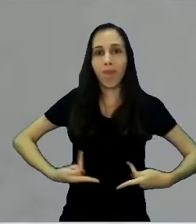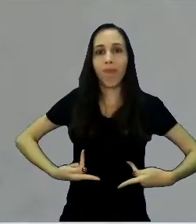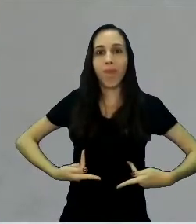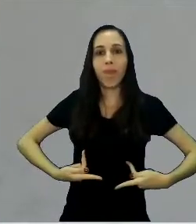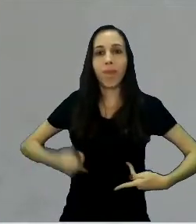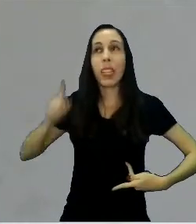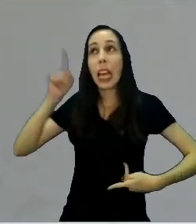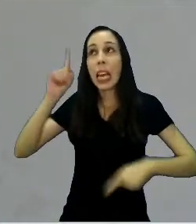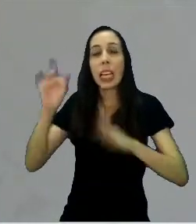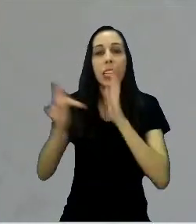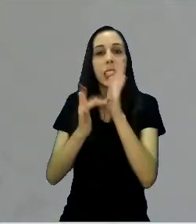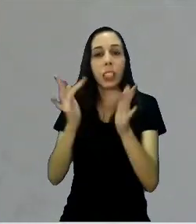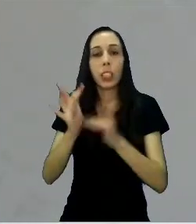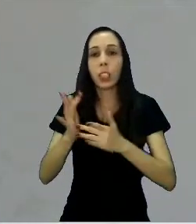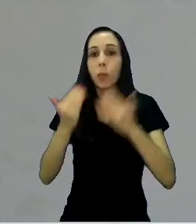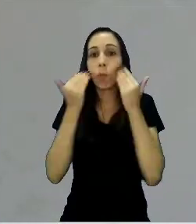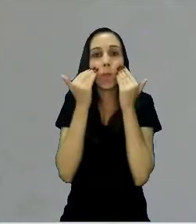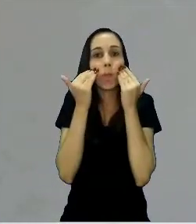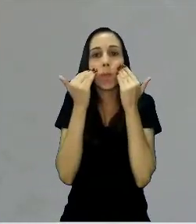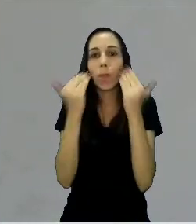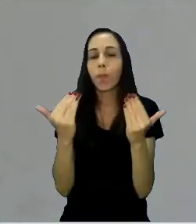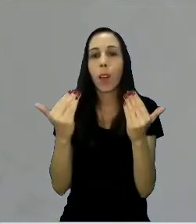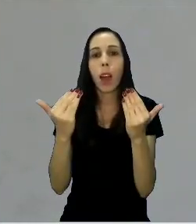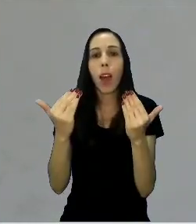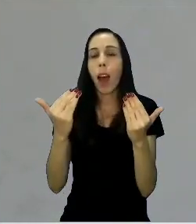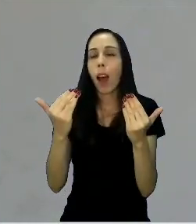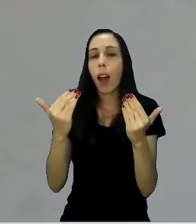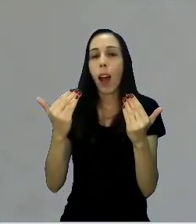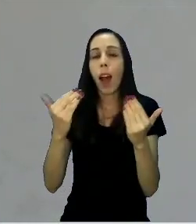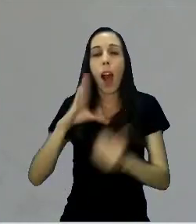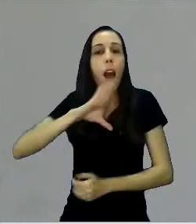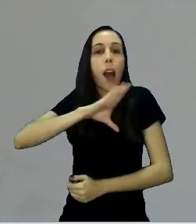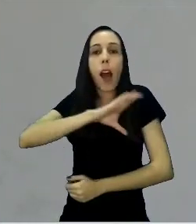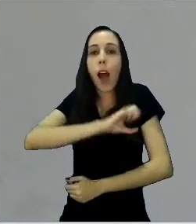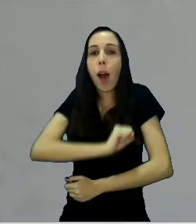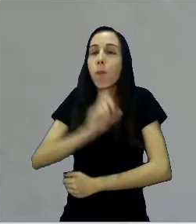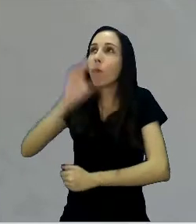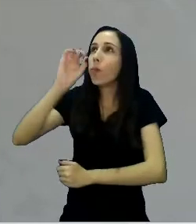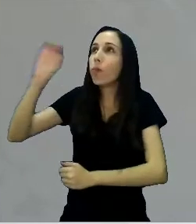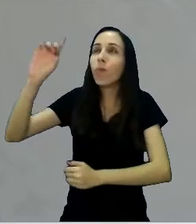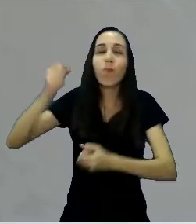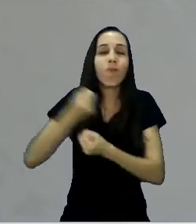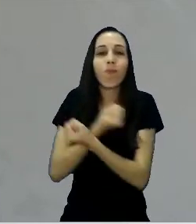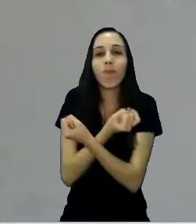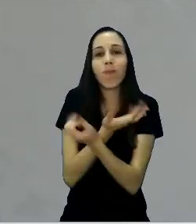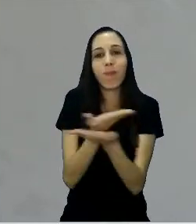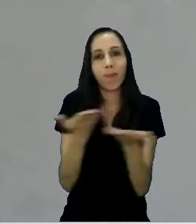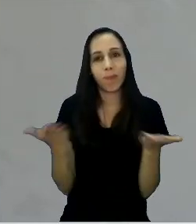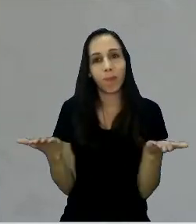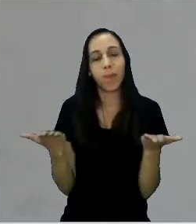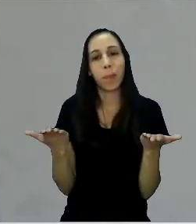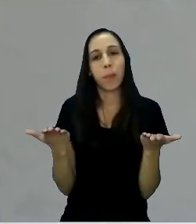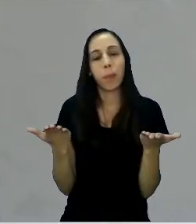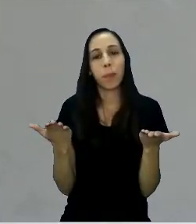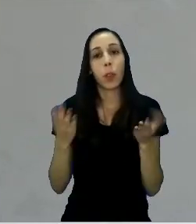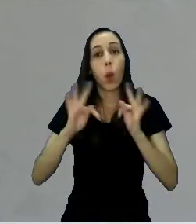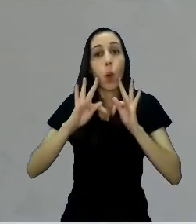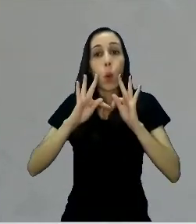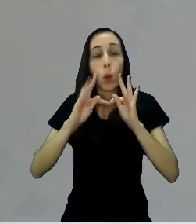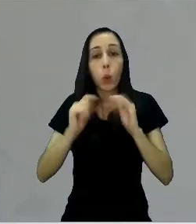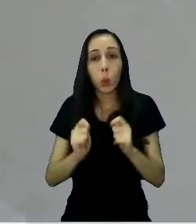humanidade. Jesus é a revelação plena do amor de Deus Pai por